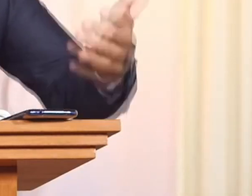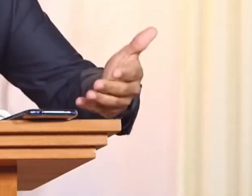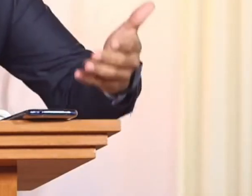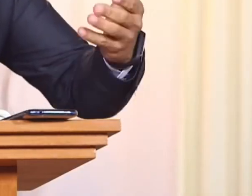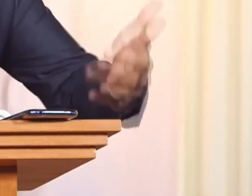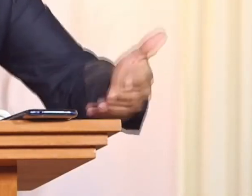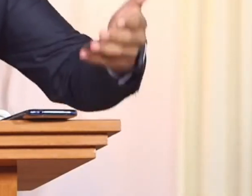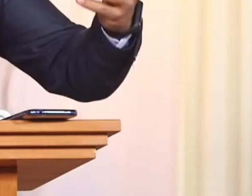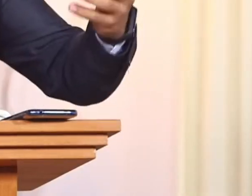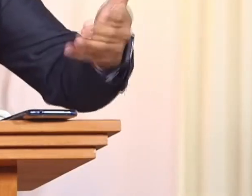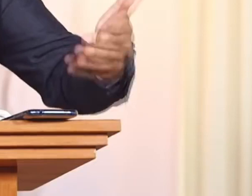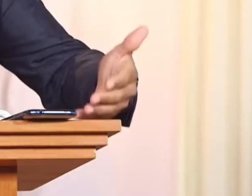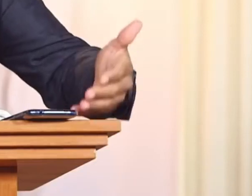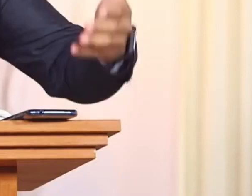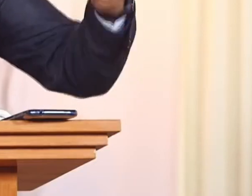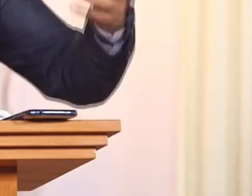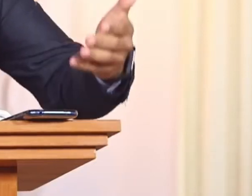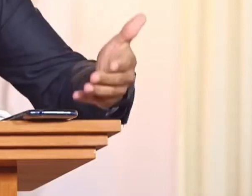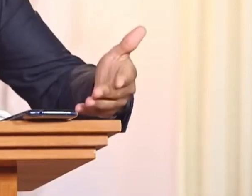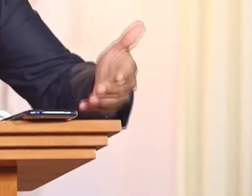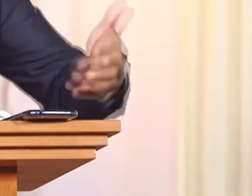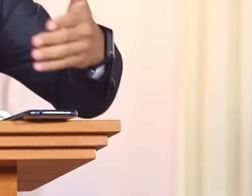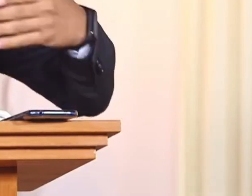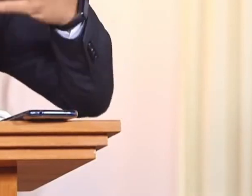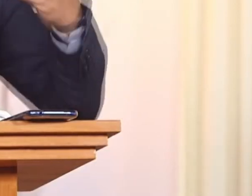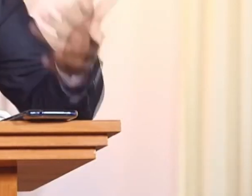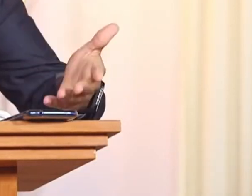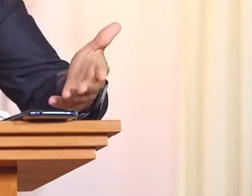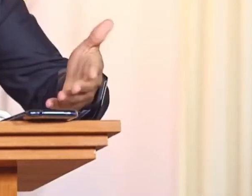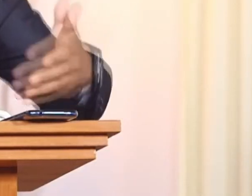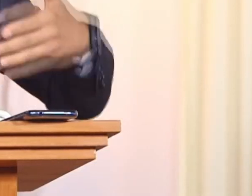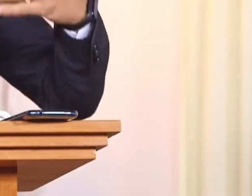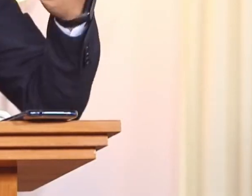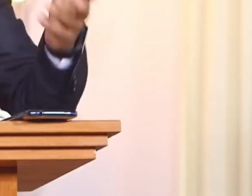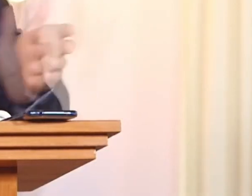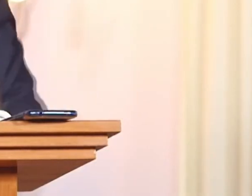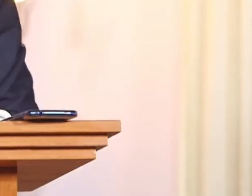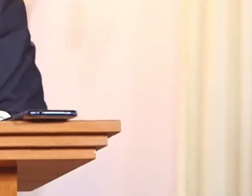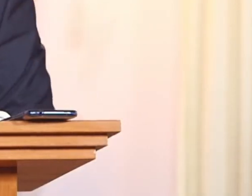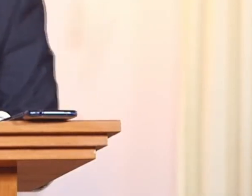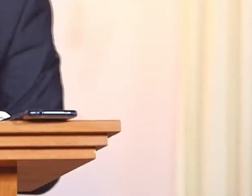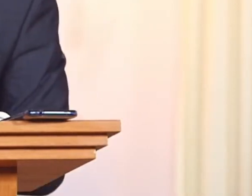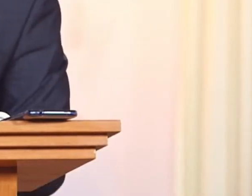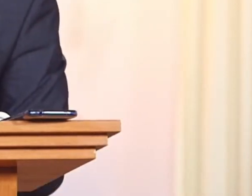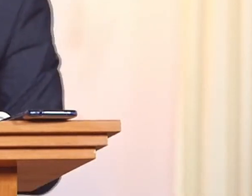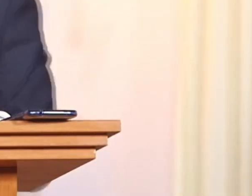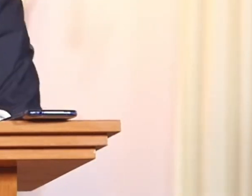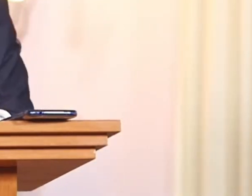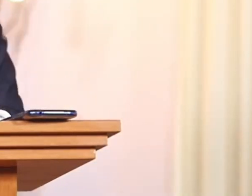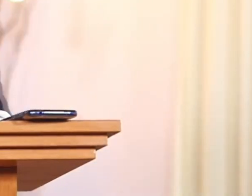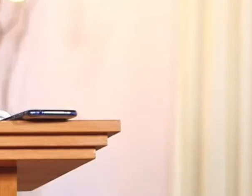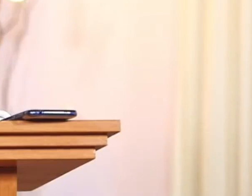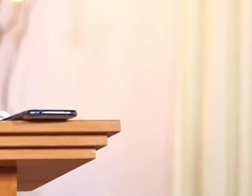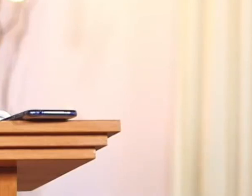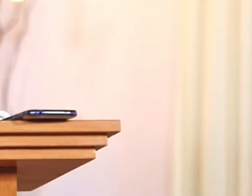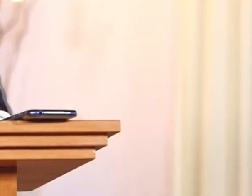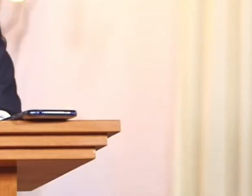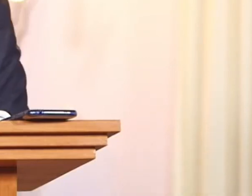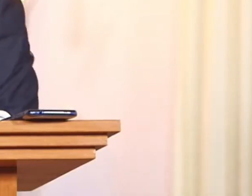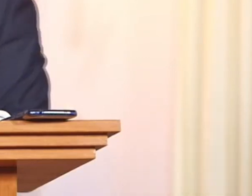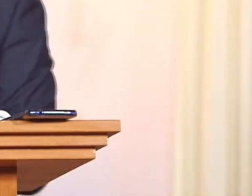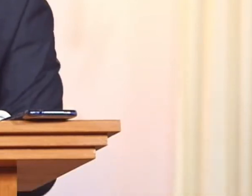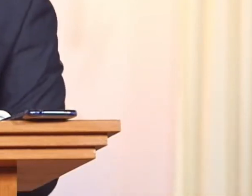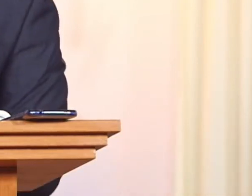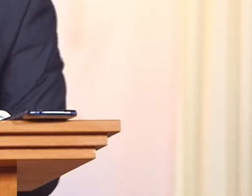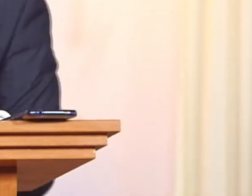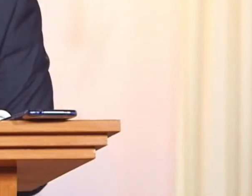dedicar tempo àquele jovem morto, Paulo se inclina, Paulo se debruça sobre ele. E eu pergunto para